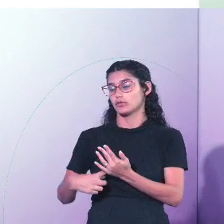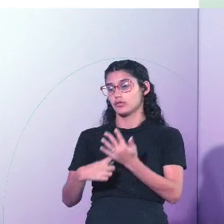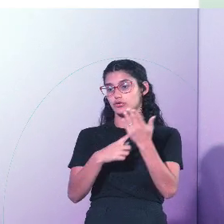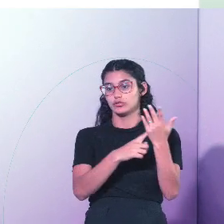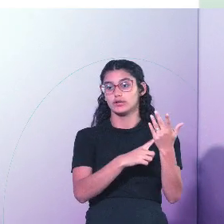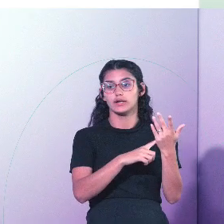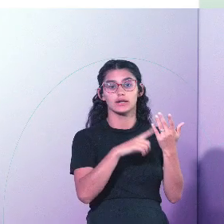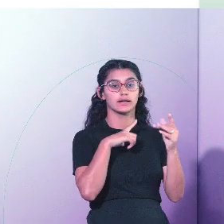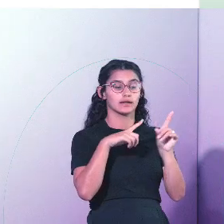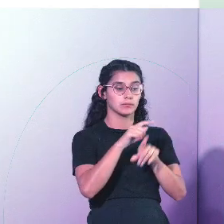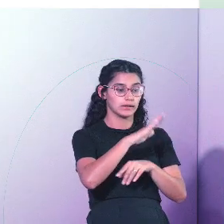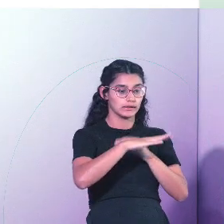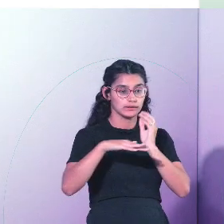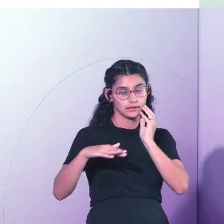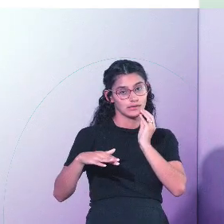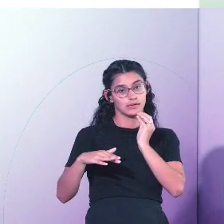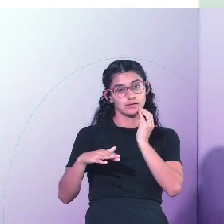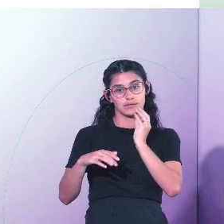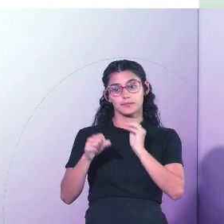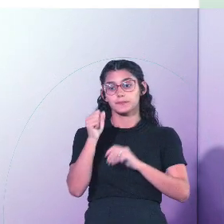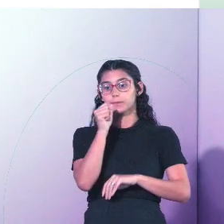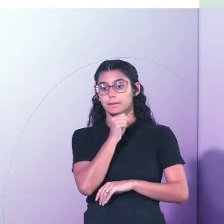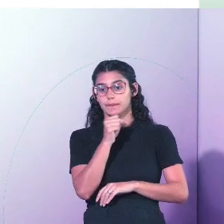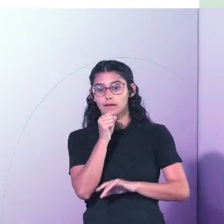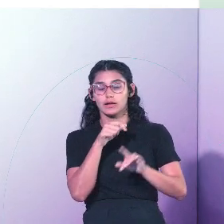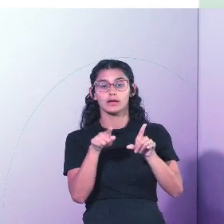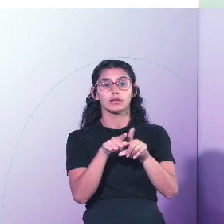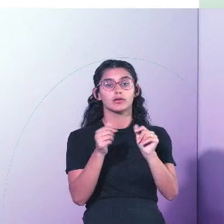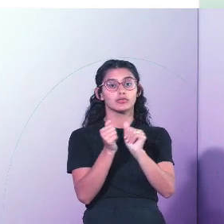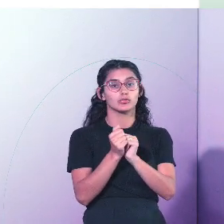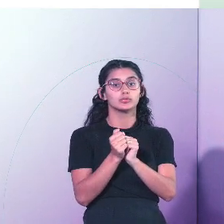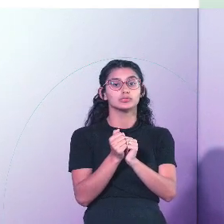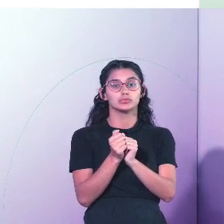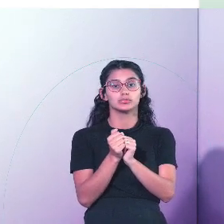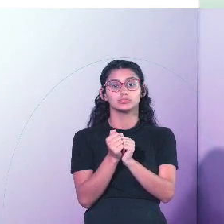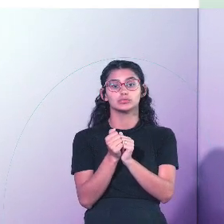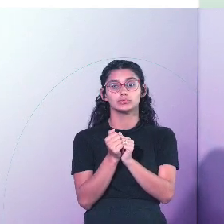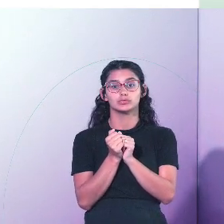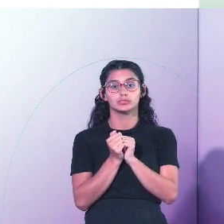afetam crianças. Idosos, sim, também, mas até com uma certa,